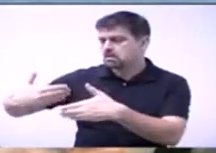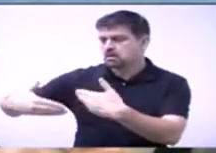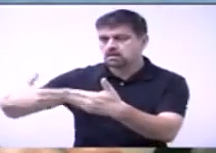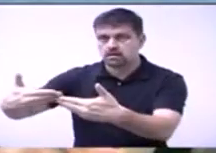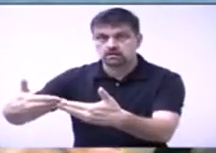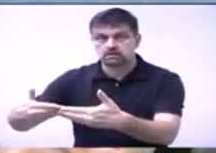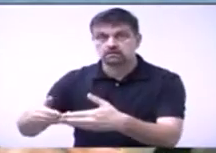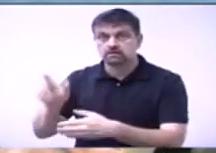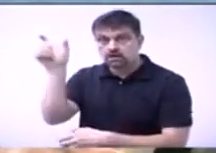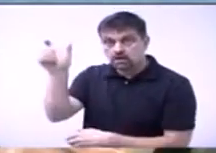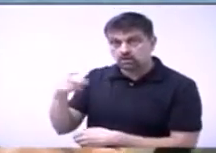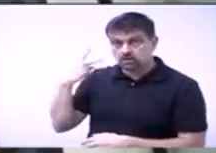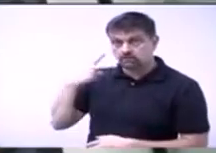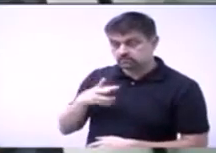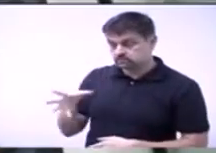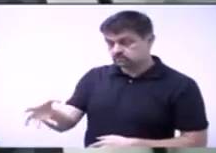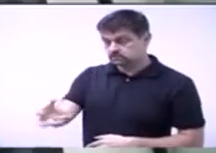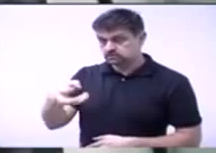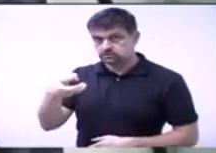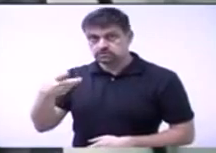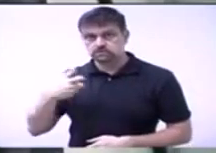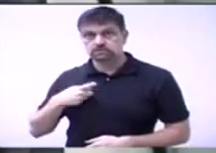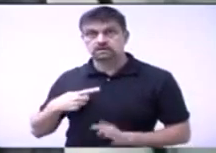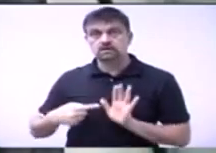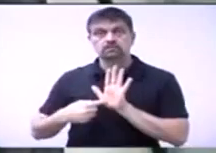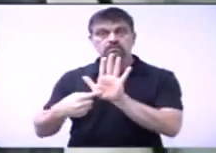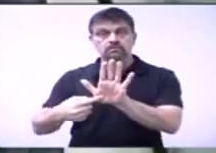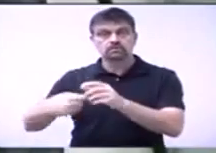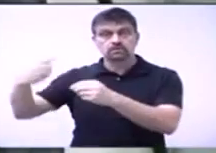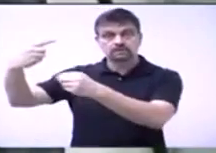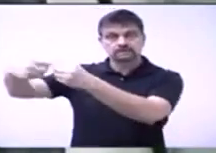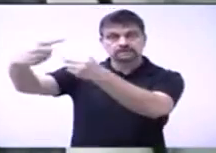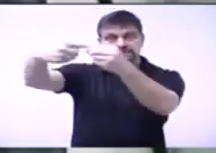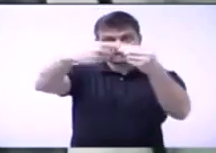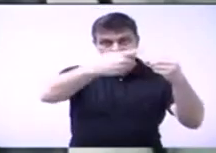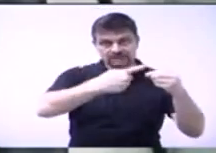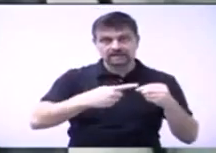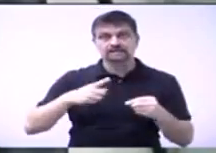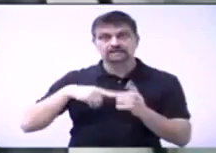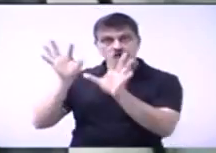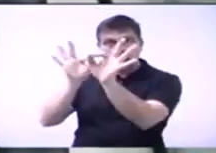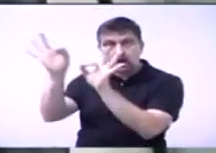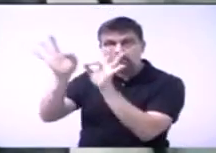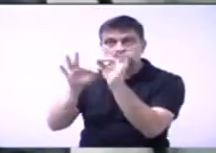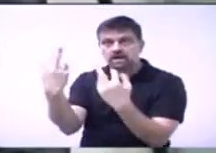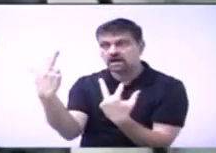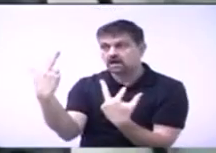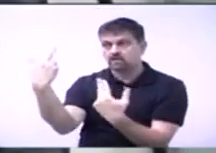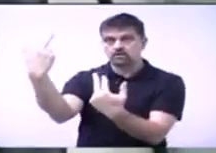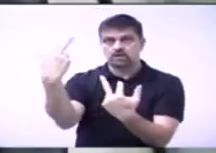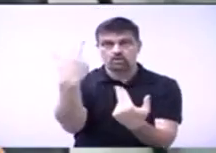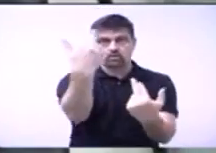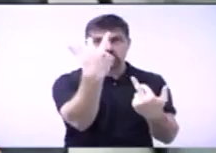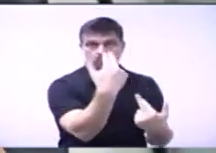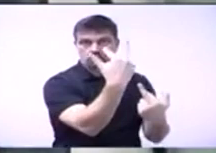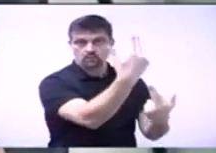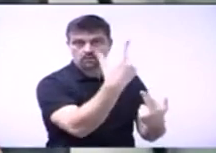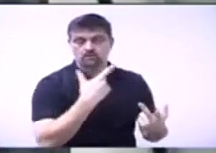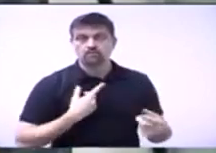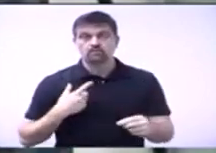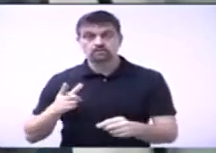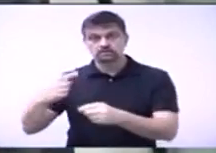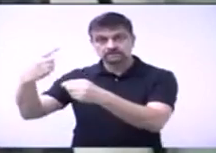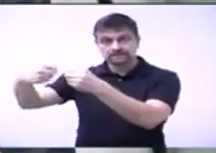companheiro Tiguila, ele colocou para a gente de algumas cidades que esse projeto estava tramitando. Dentre as cidades que esse